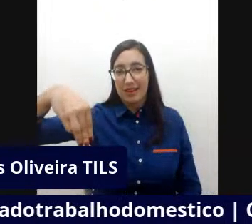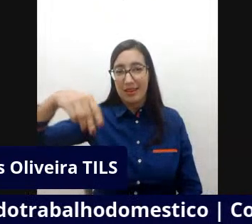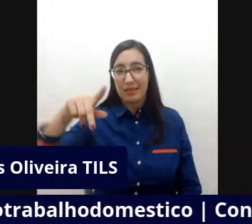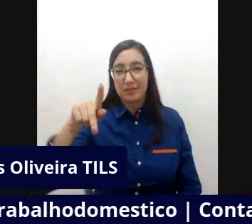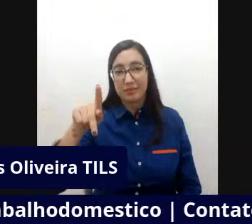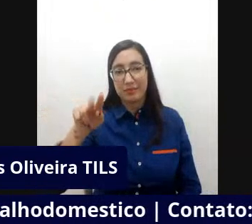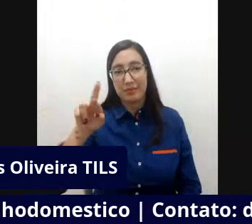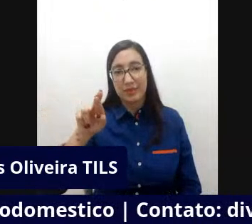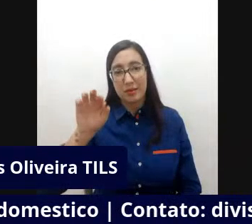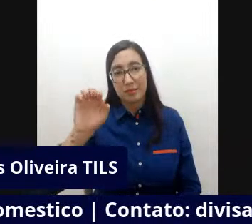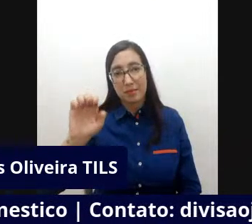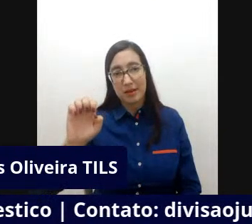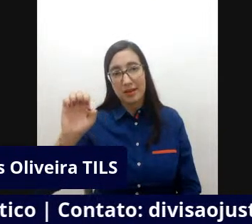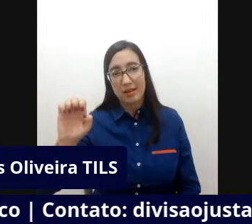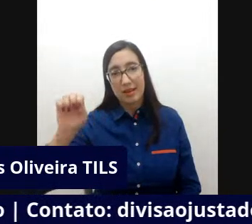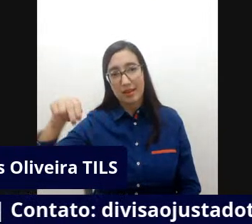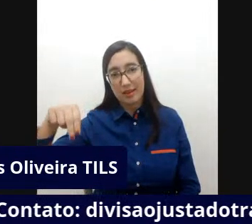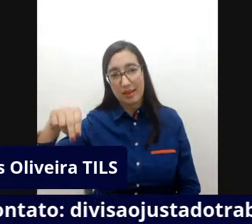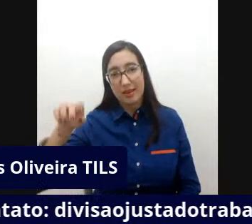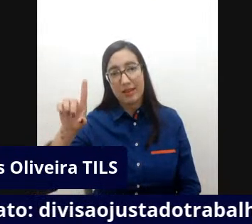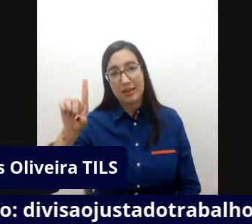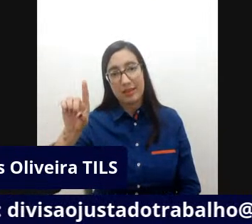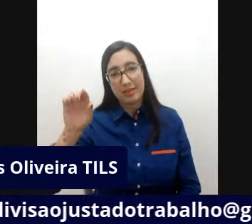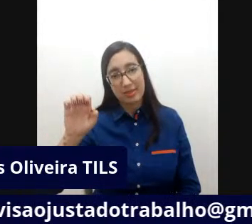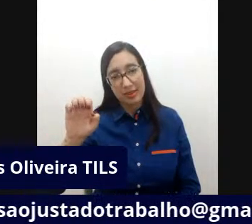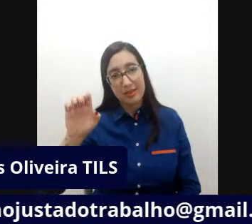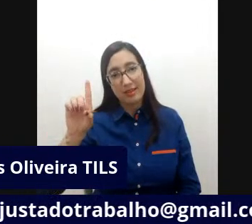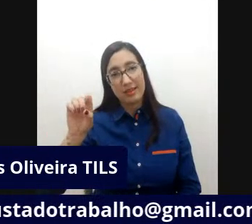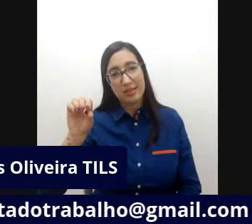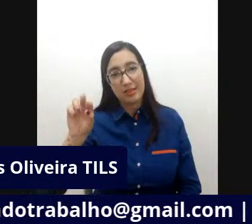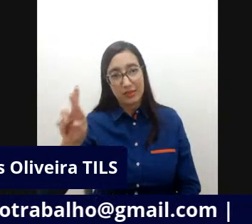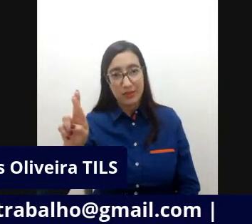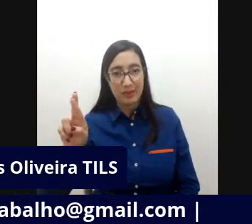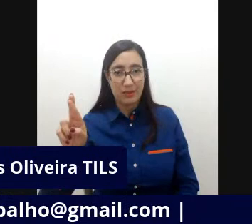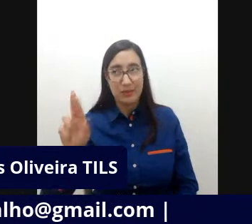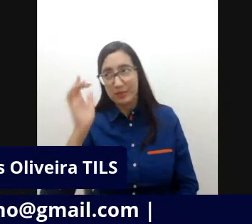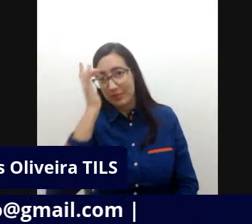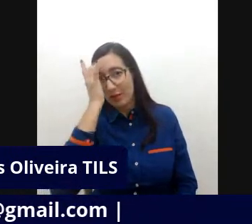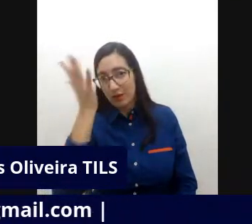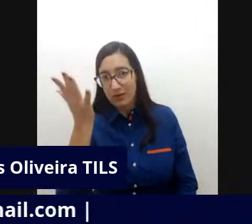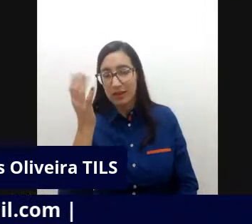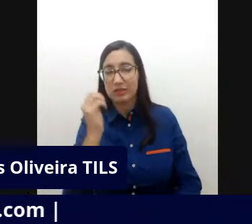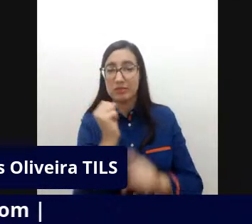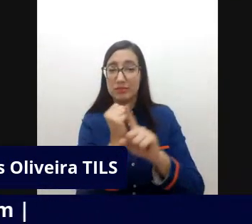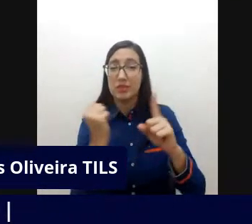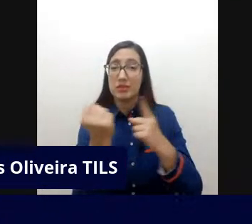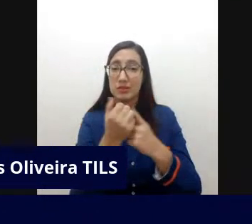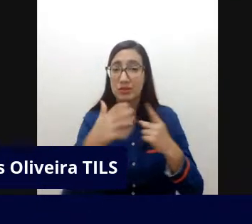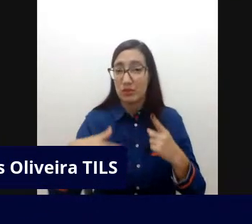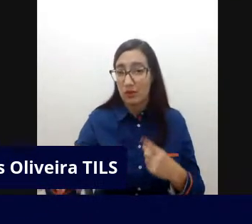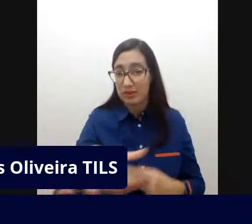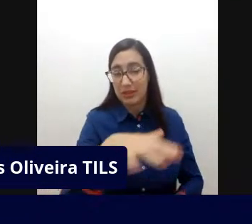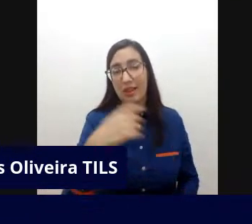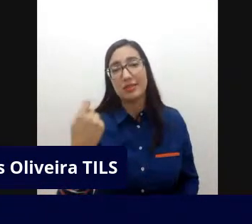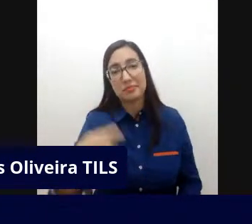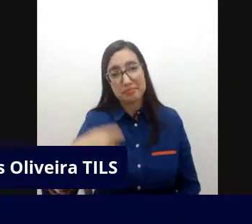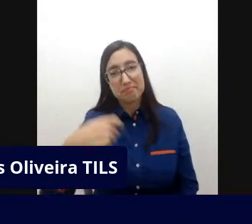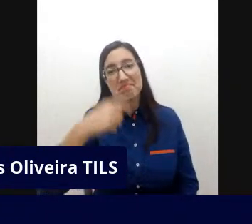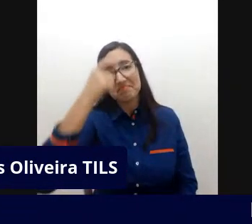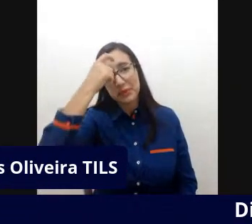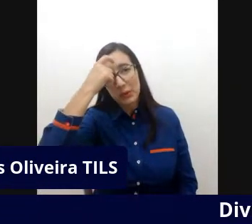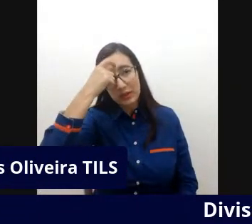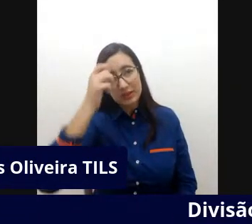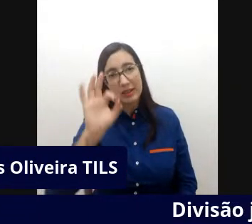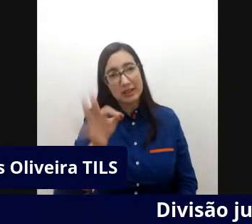as empregadas domésticas, elas têm muita coisa, né, que precisa ser conquistada ainda, a sociedade precisa ter essa consciência. Então, o ponto também é que